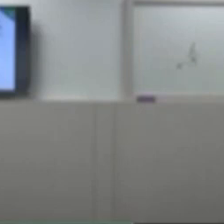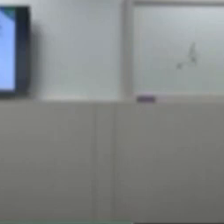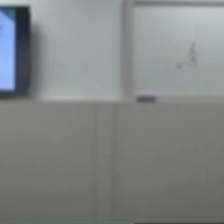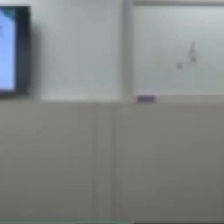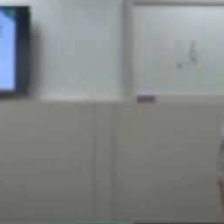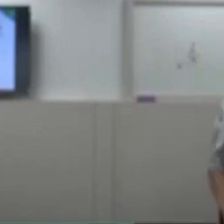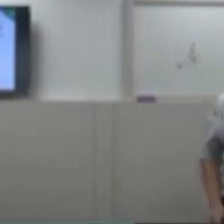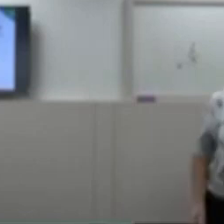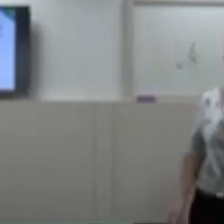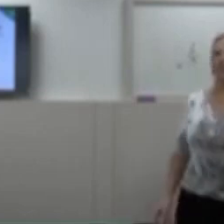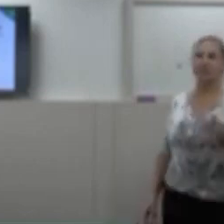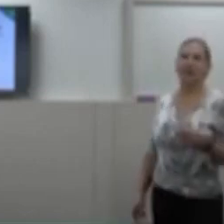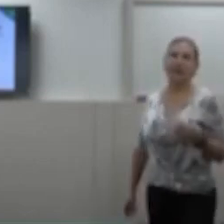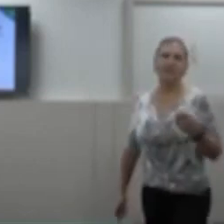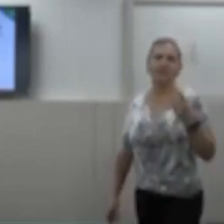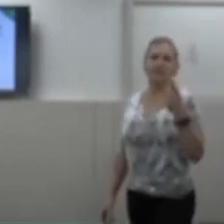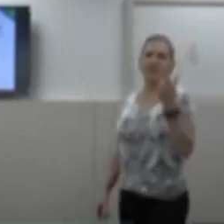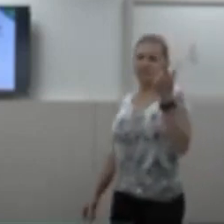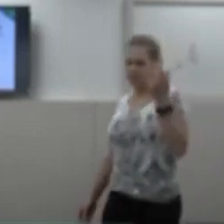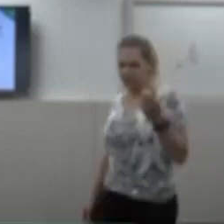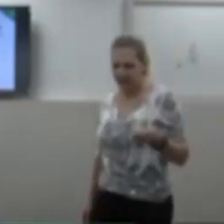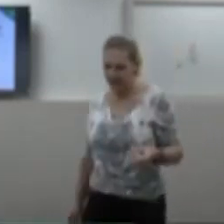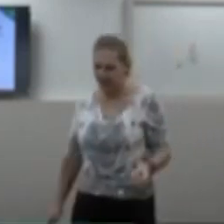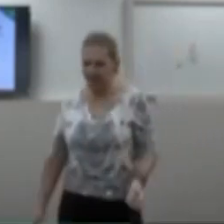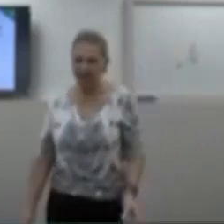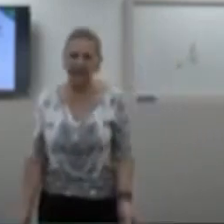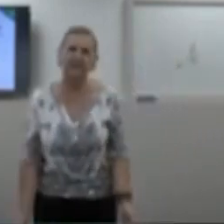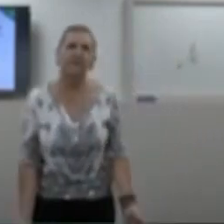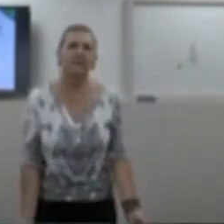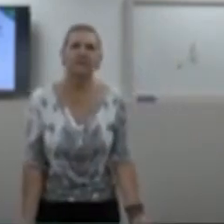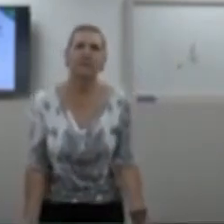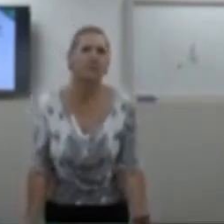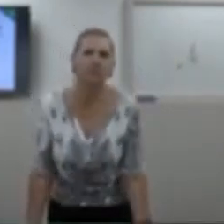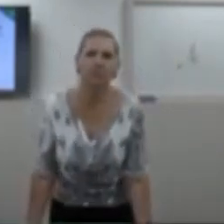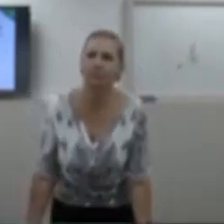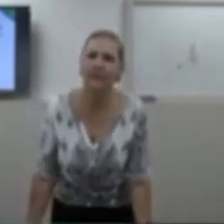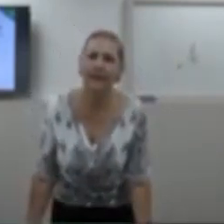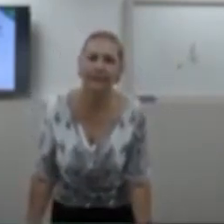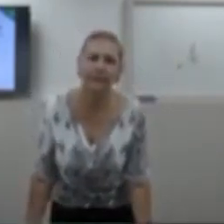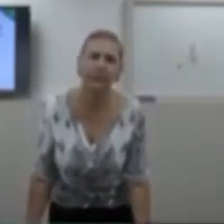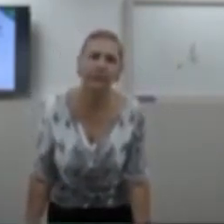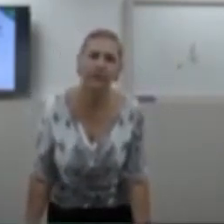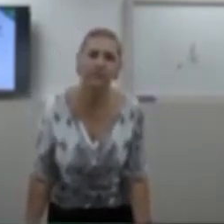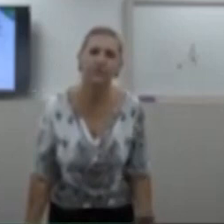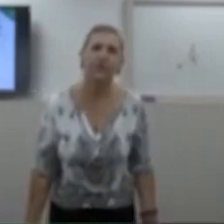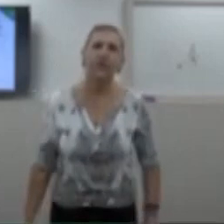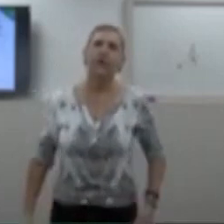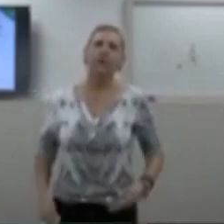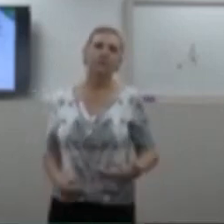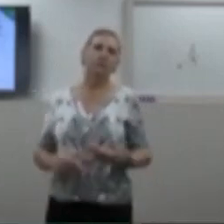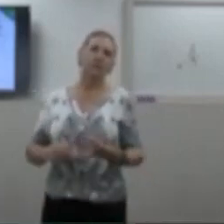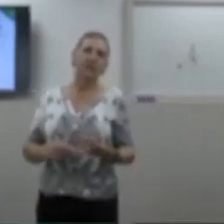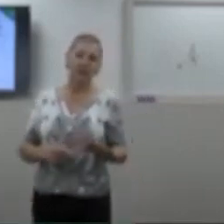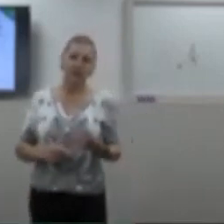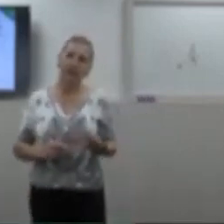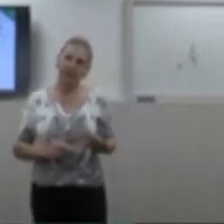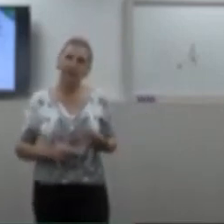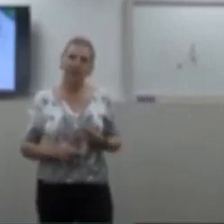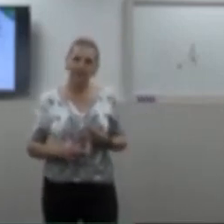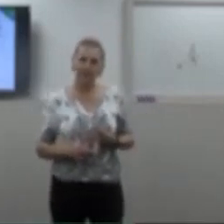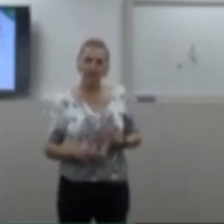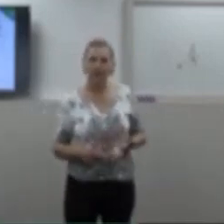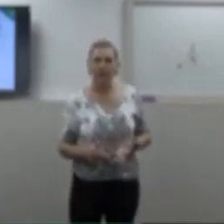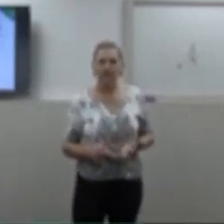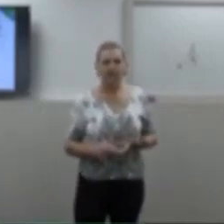Conseguiu? Conseguiu? Ai, professora, tem umas palavras ali nessa questão que não sei, eu não conheço. Eu não sei o que